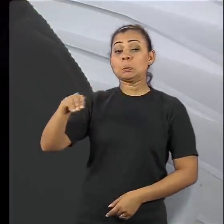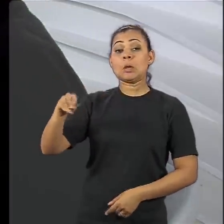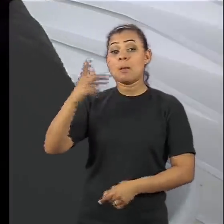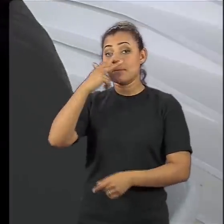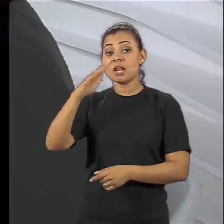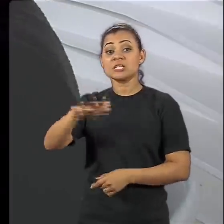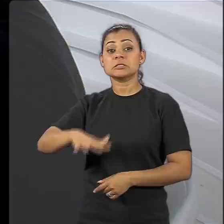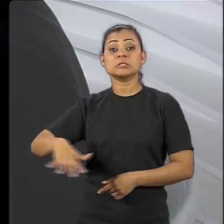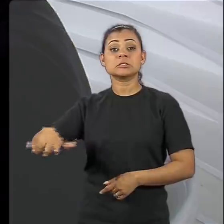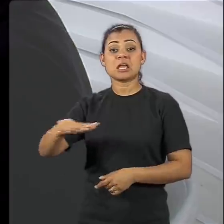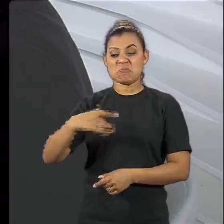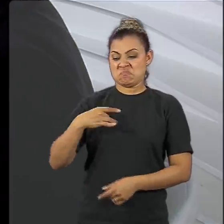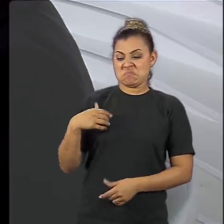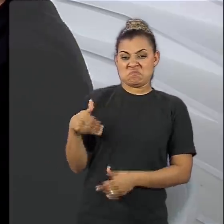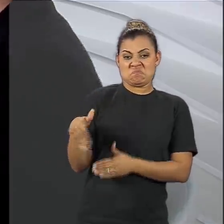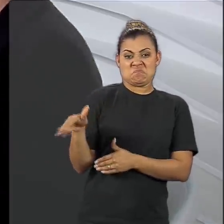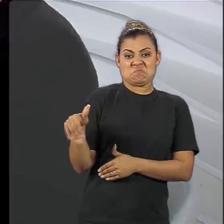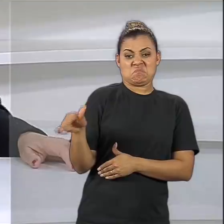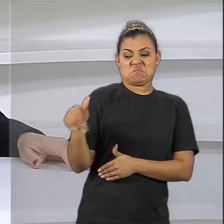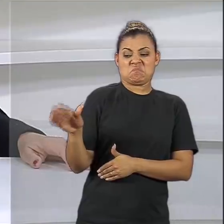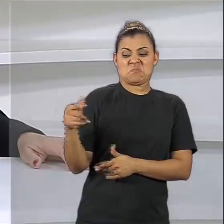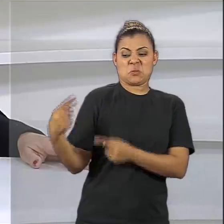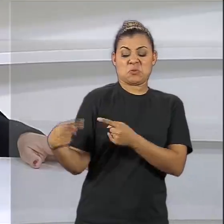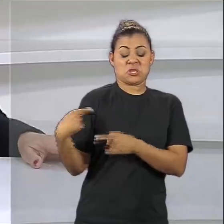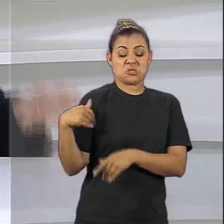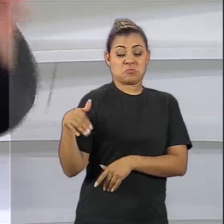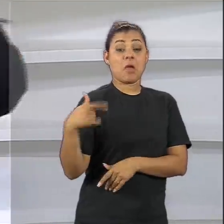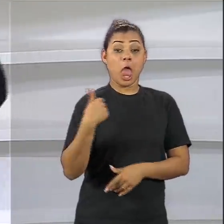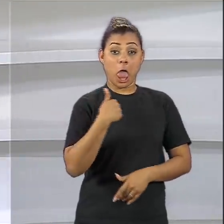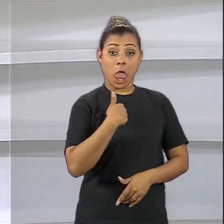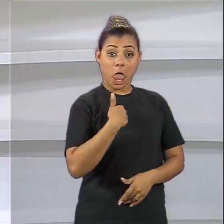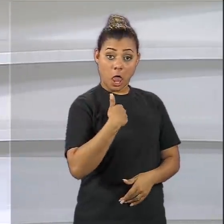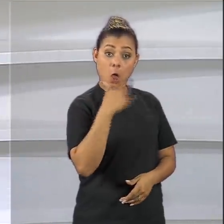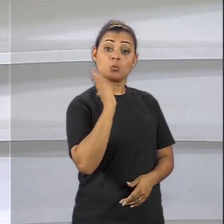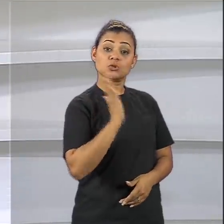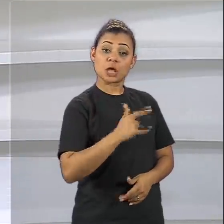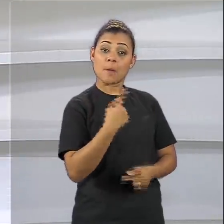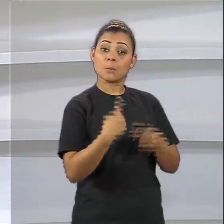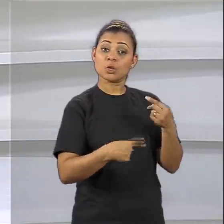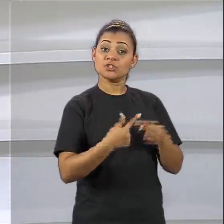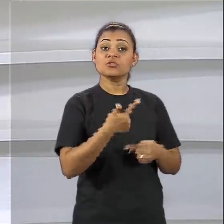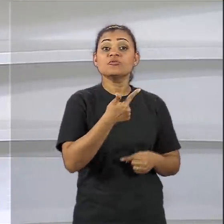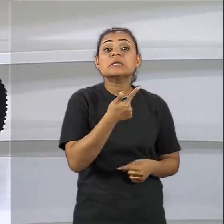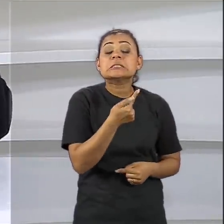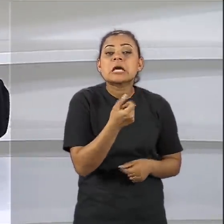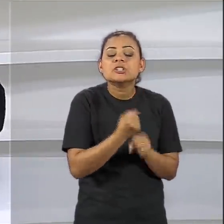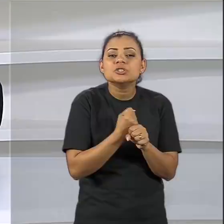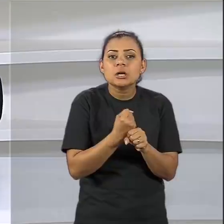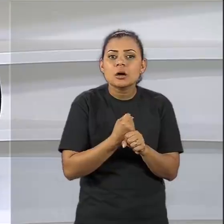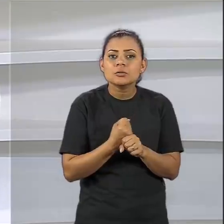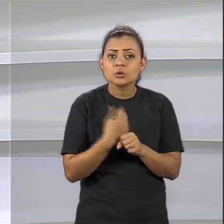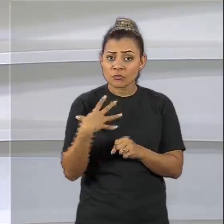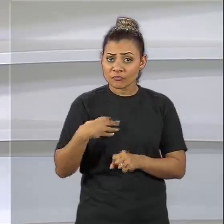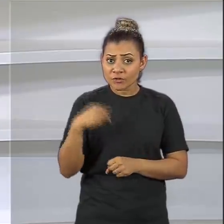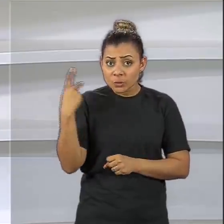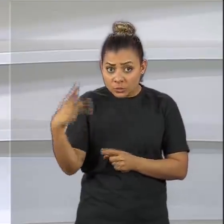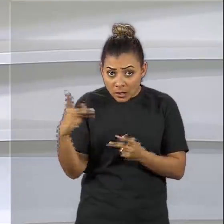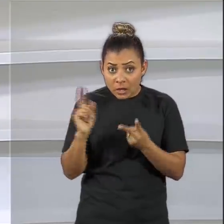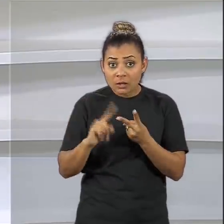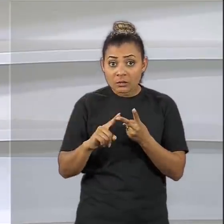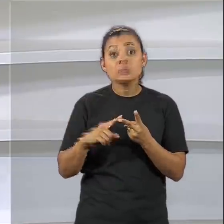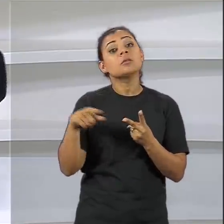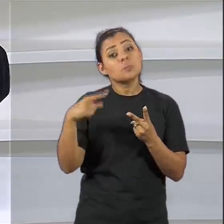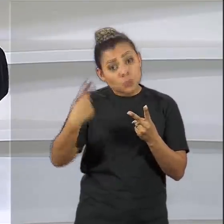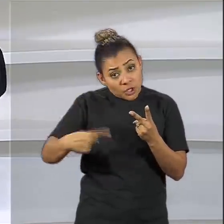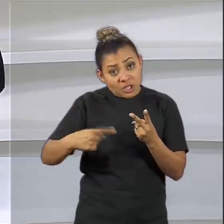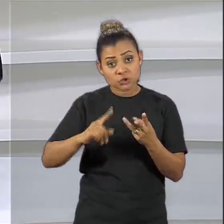uma coisa quase nojenta. Mas ele é político há 27 anos. O filho dele mais velho